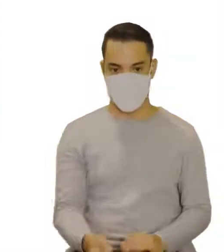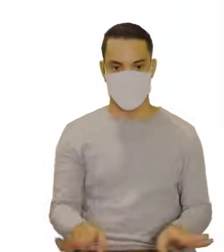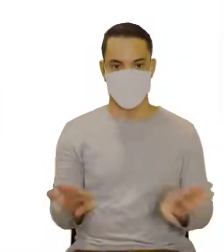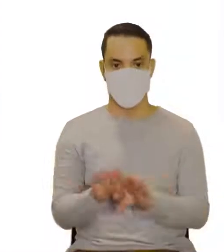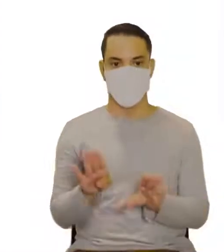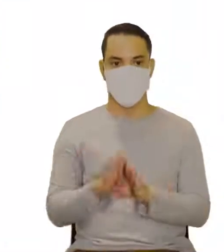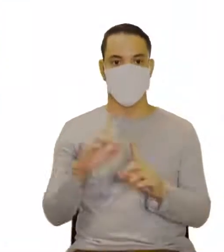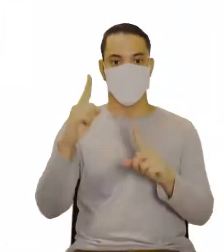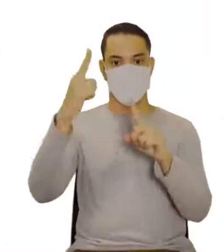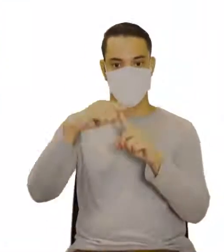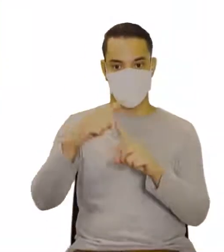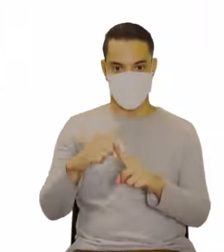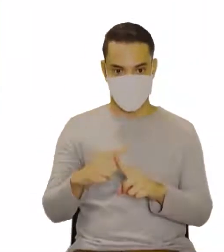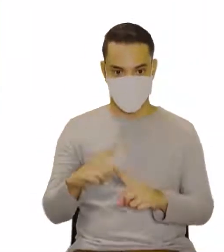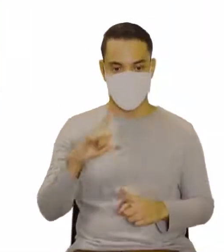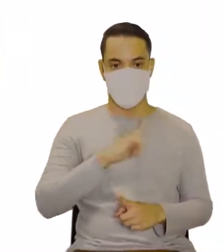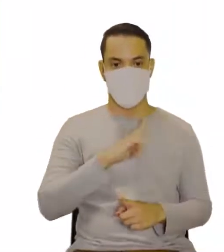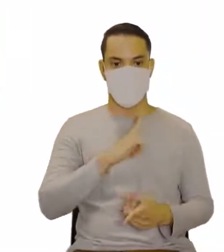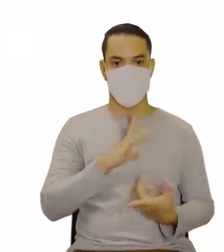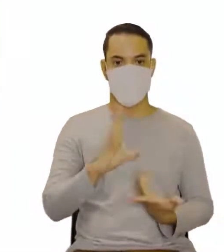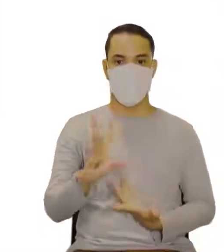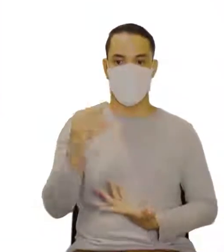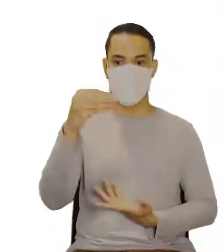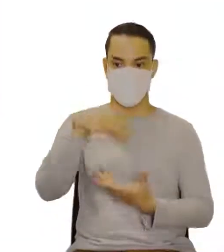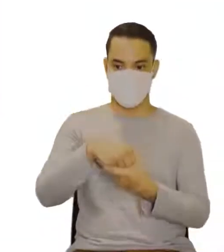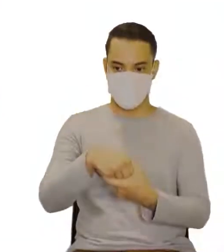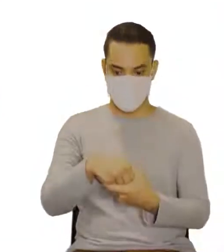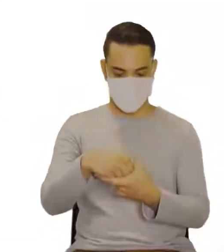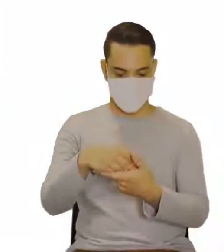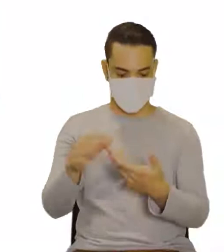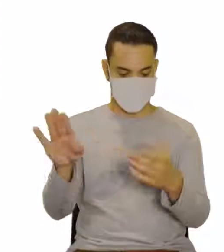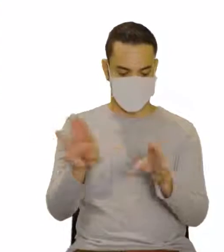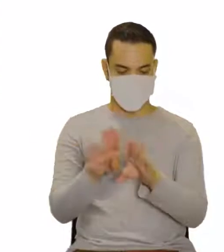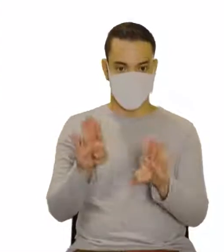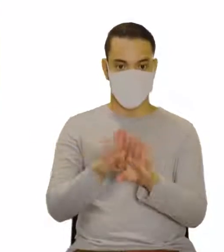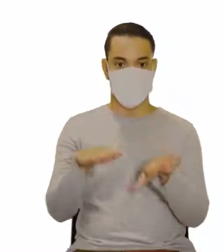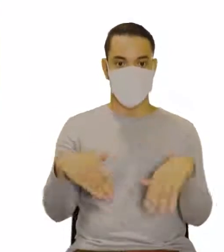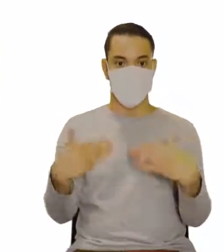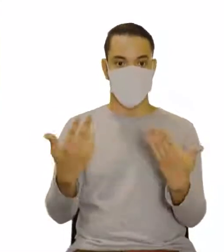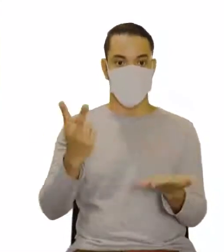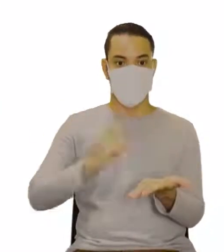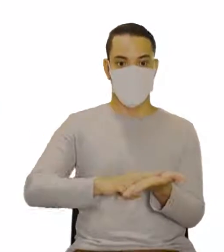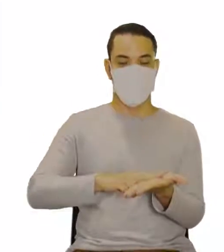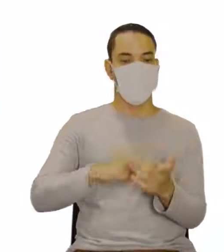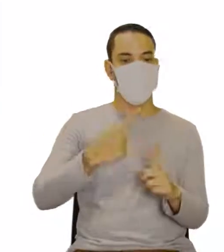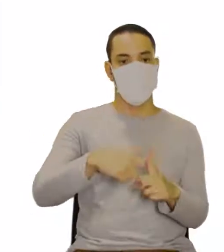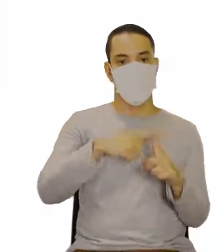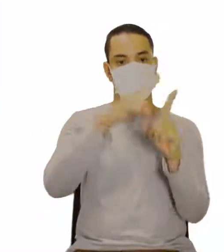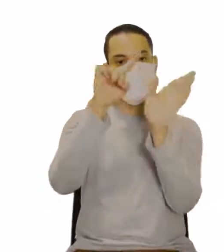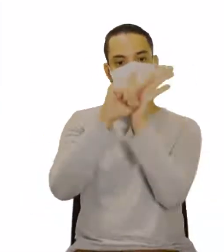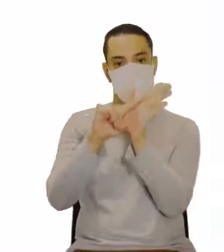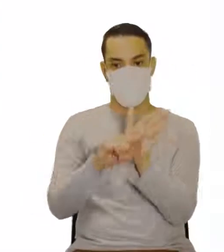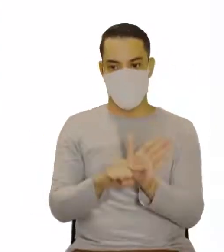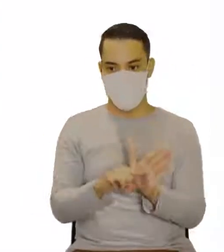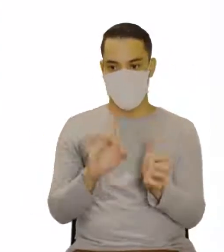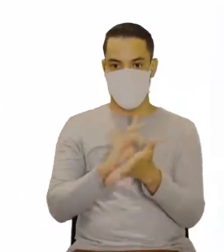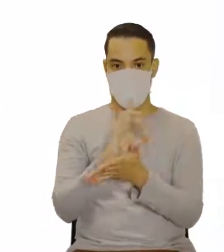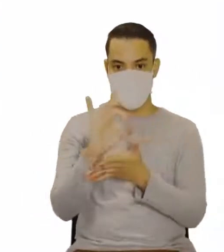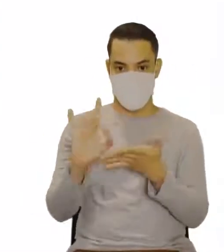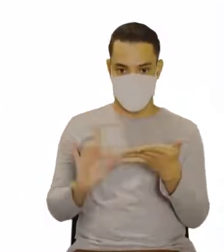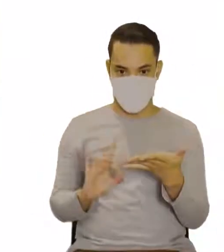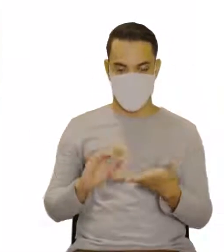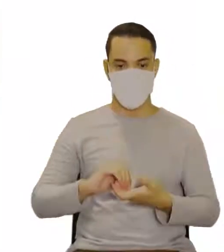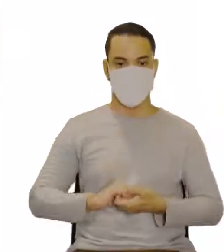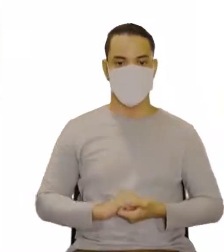os tipos de associação de receptores e as vantagens e desvantagens de cada uma delas, tá